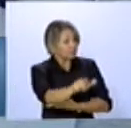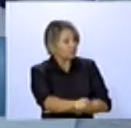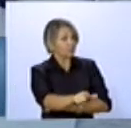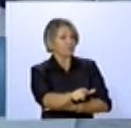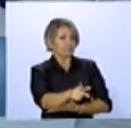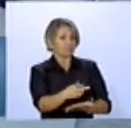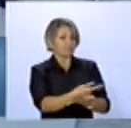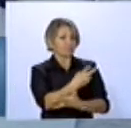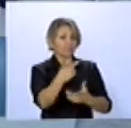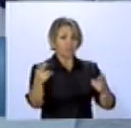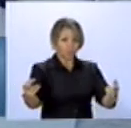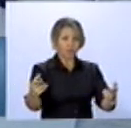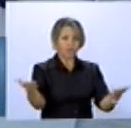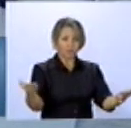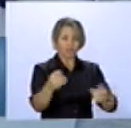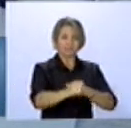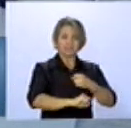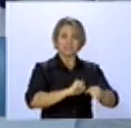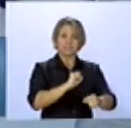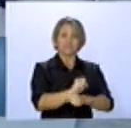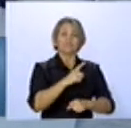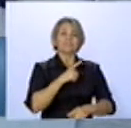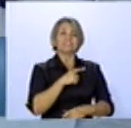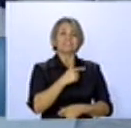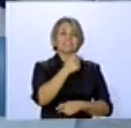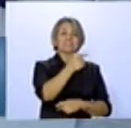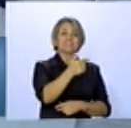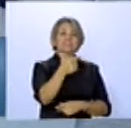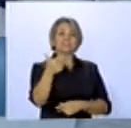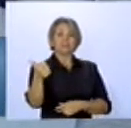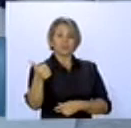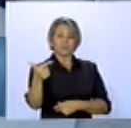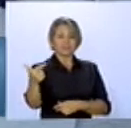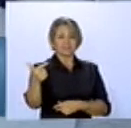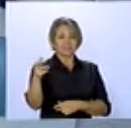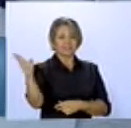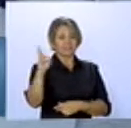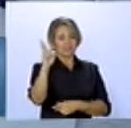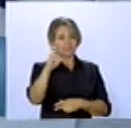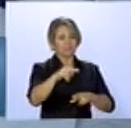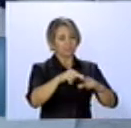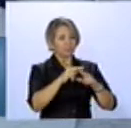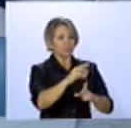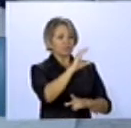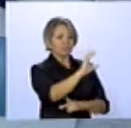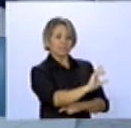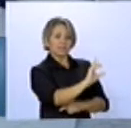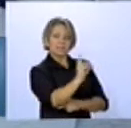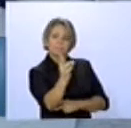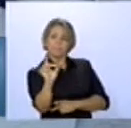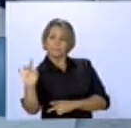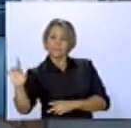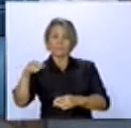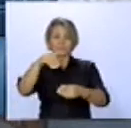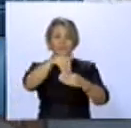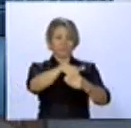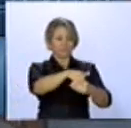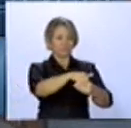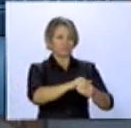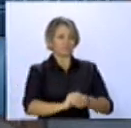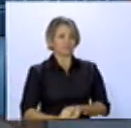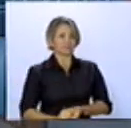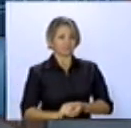se repetirá teremos valor gasto 72 por eleitor esse valor extremamente alto